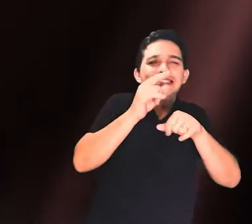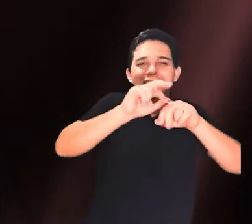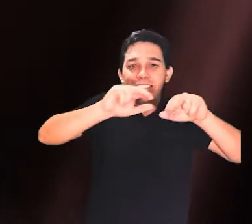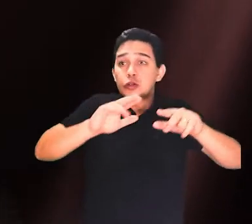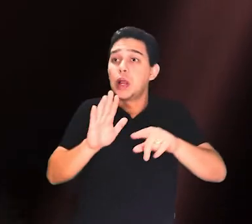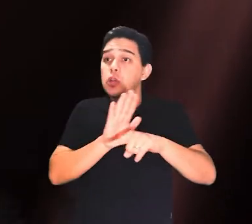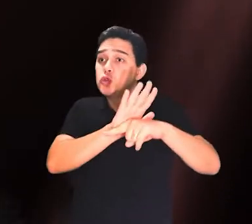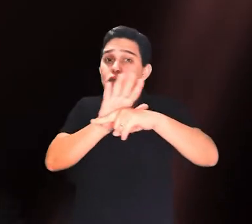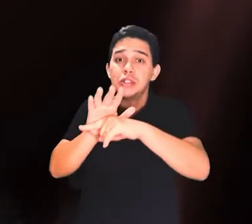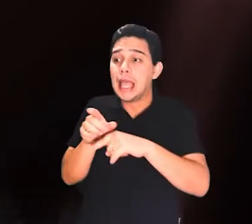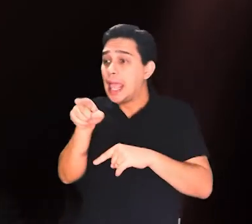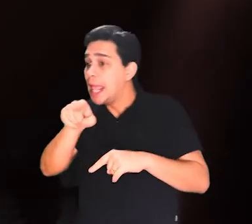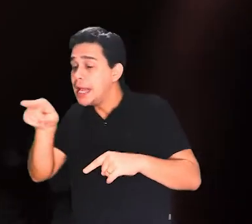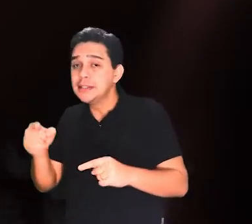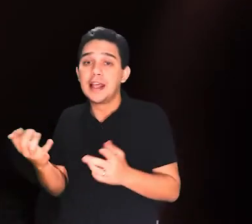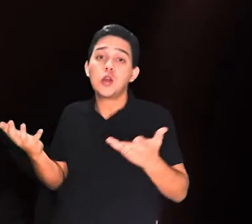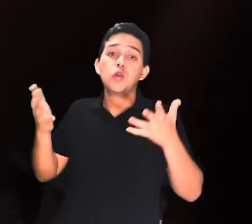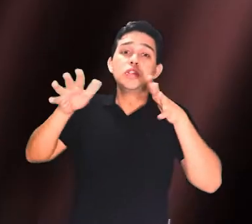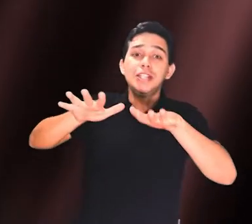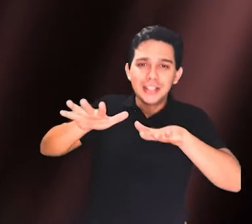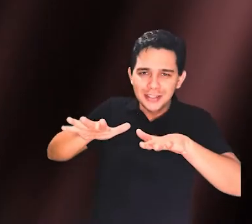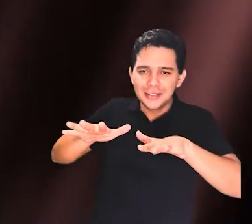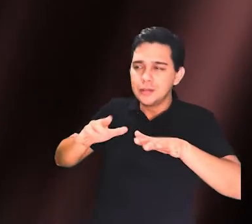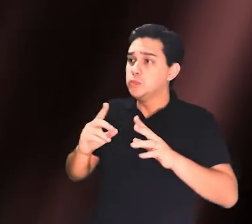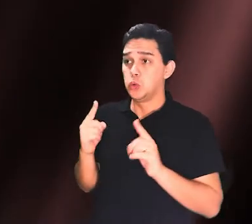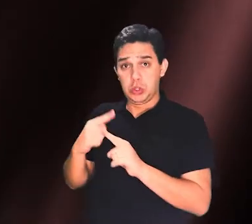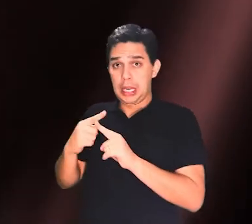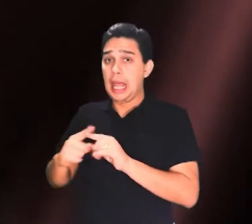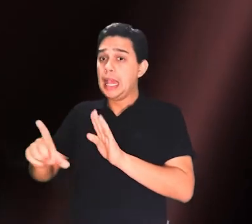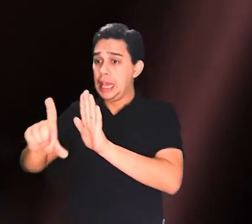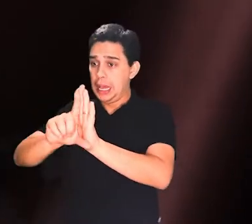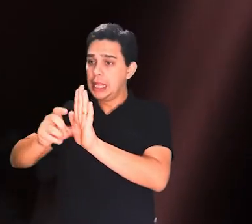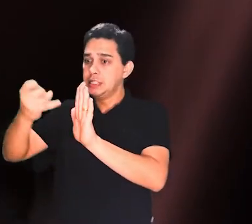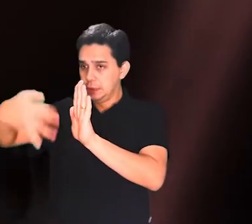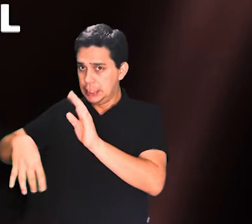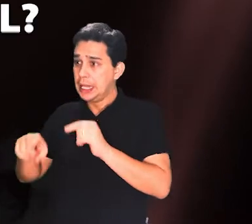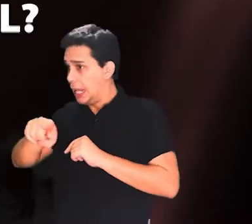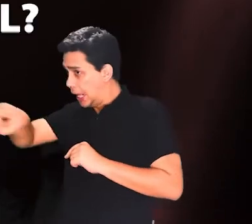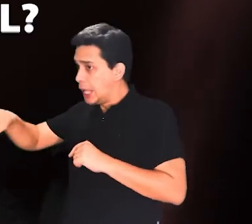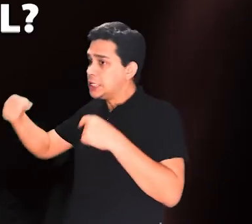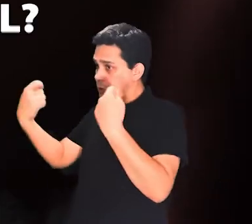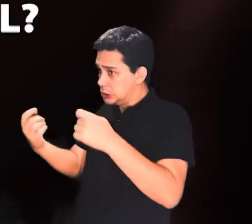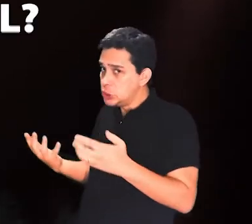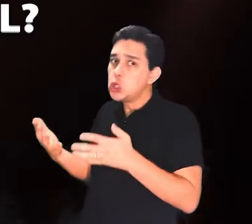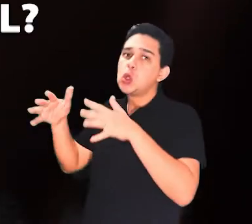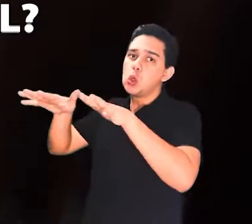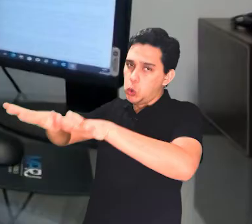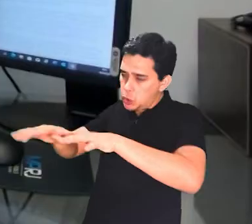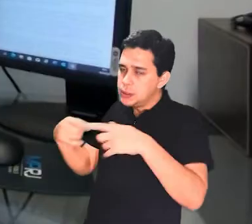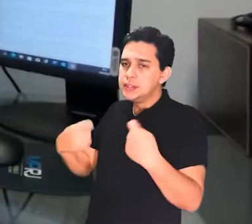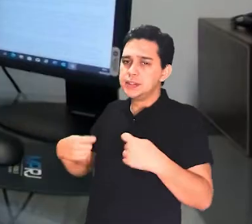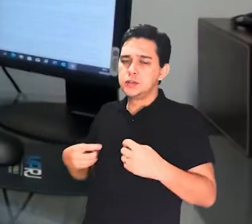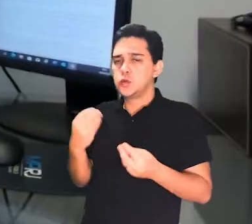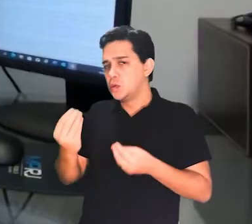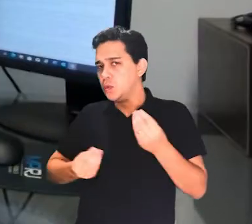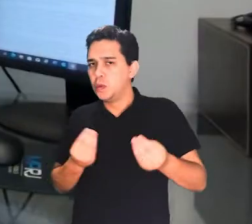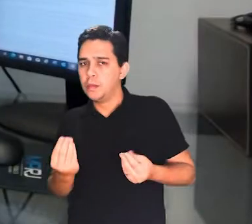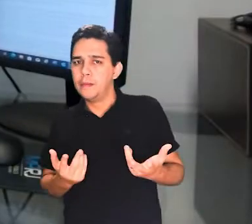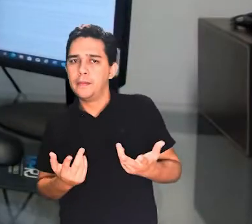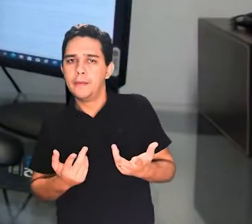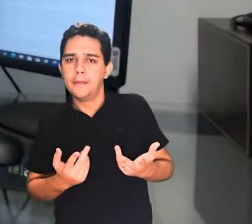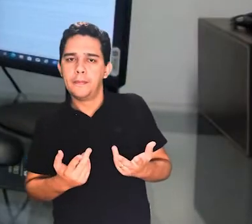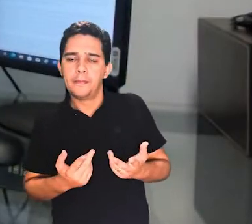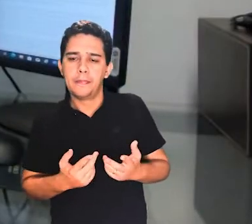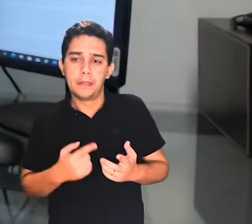na Lei da Reforma Psiquiátrica e nas políticas públicas de assistência social e saúde mental? Então, o grande objetivo